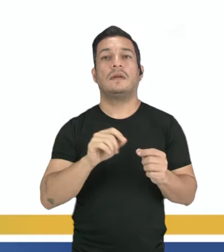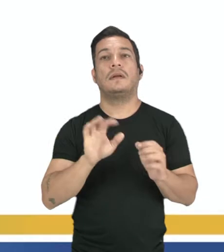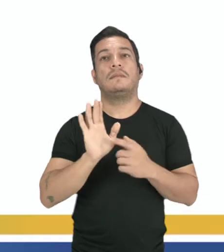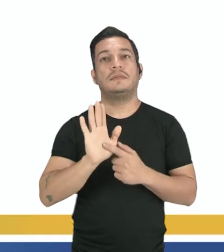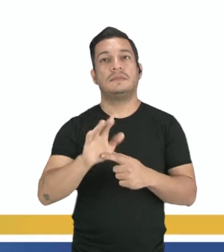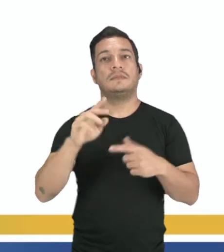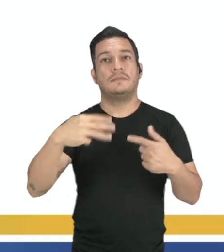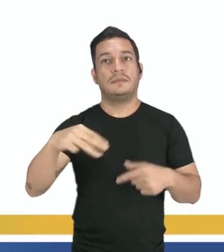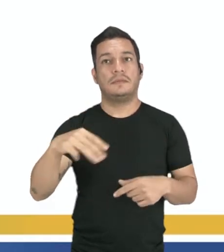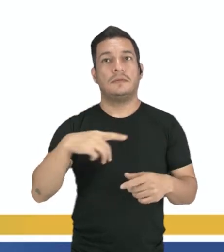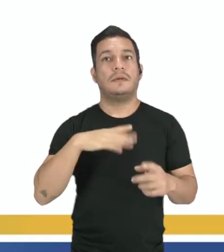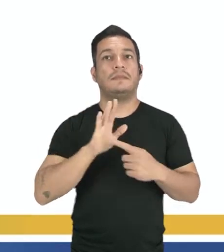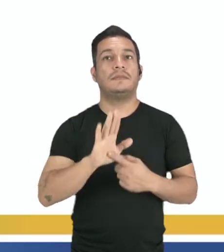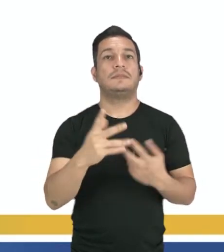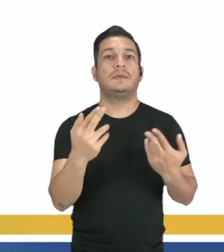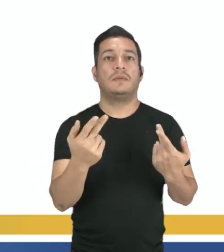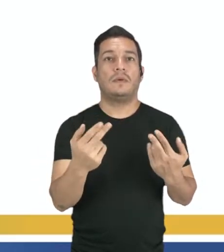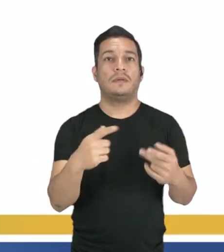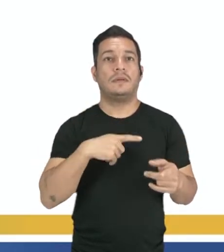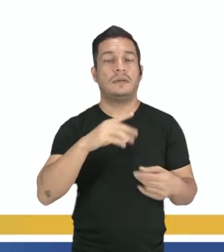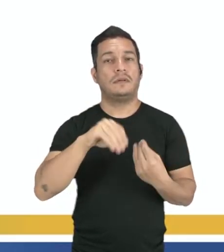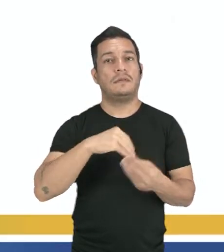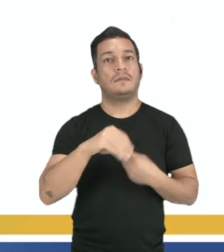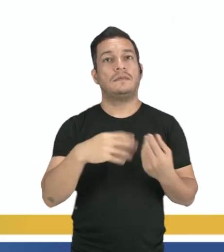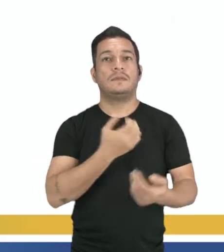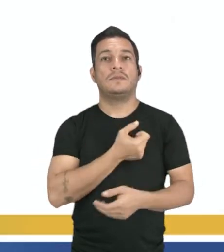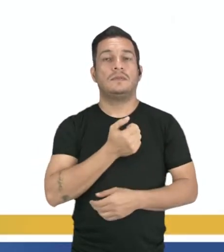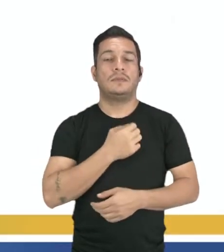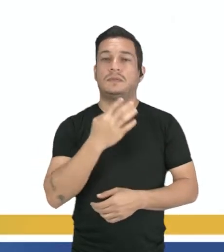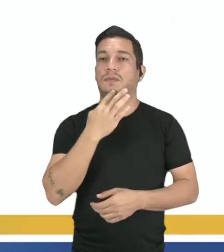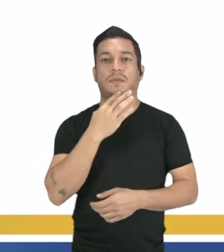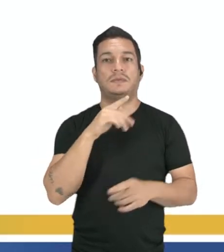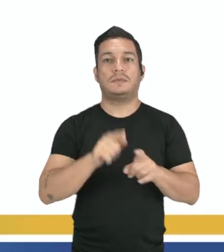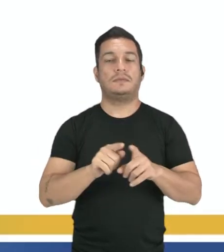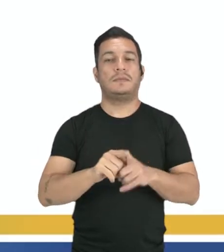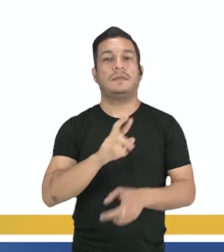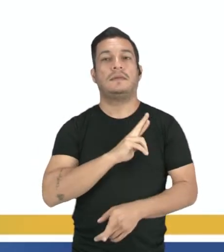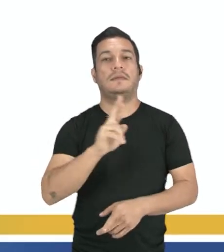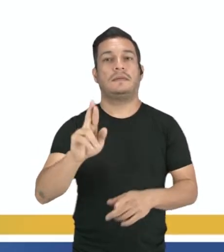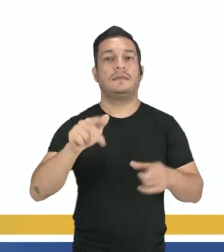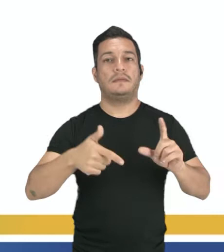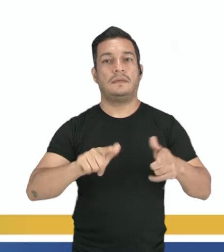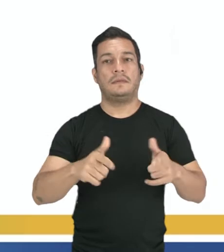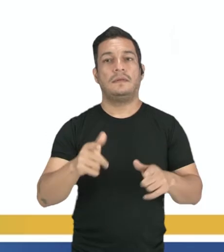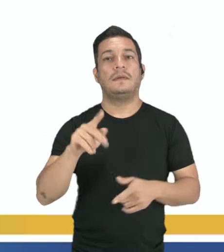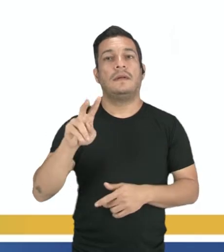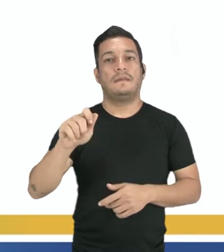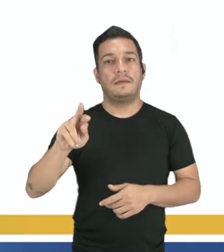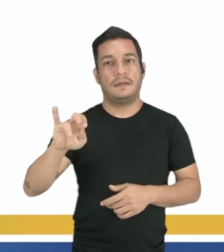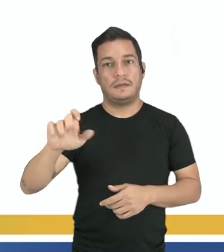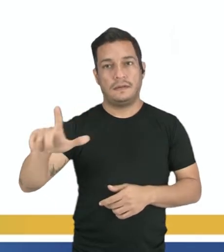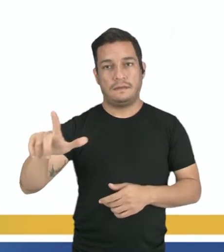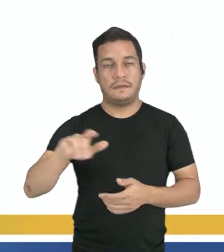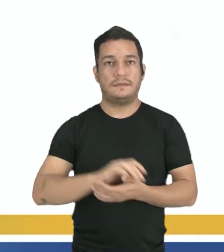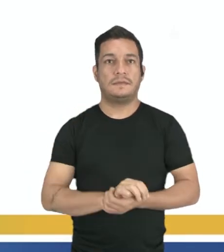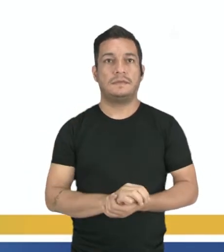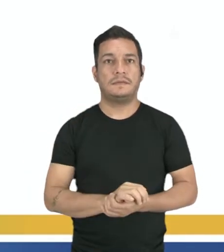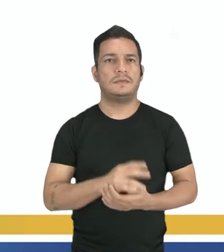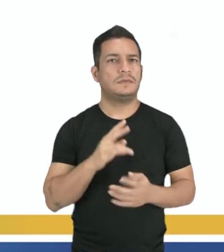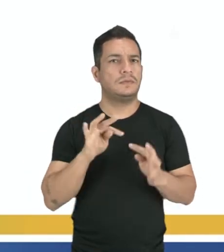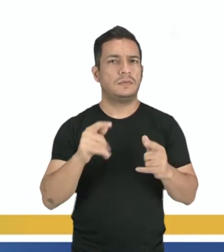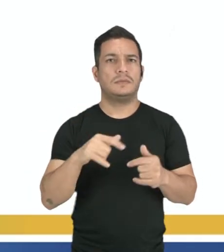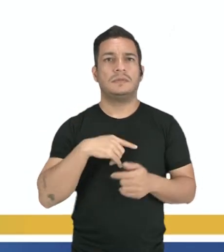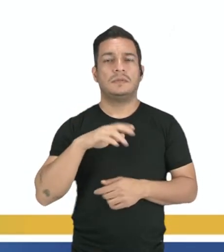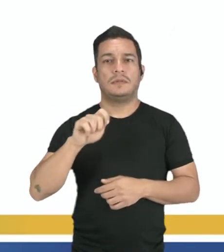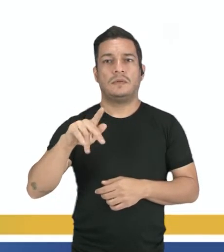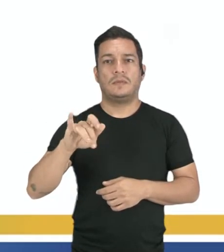igualdade e envolve números desconhecidos representados aí por letras, que são as variáveis. Então, toda equação do